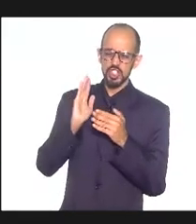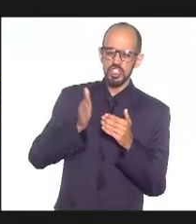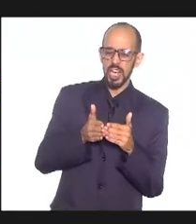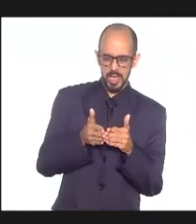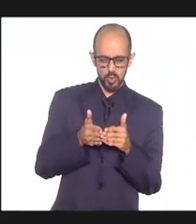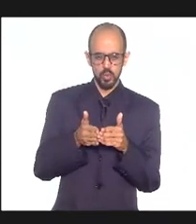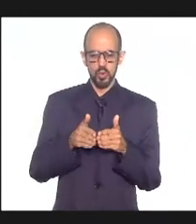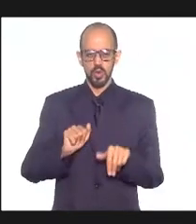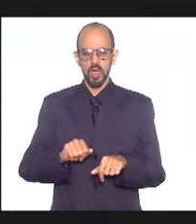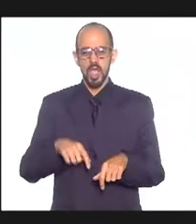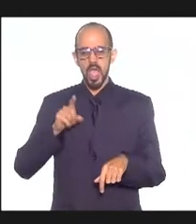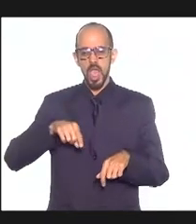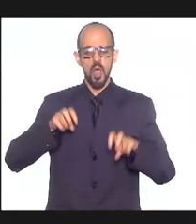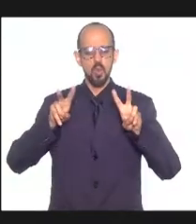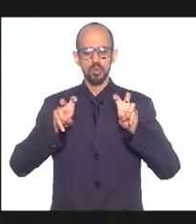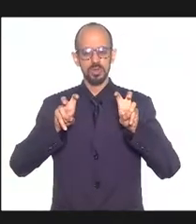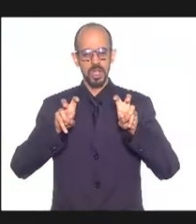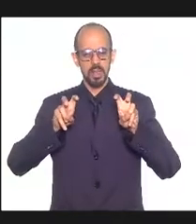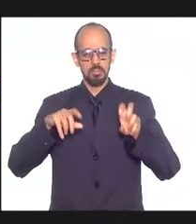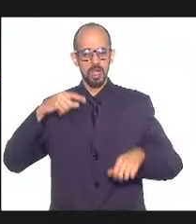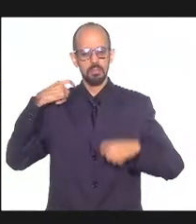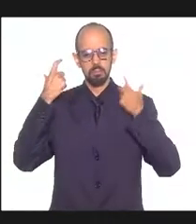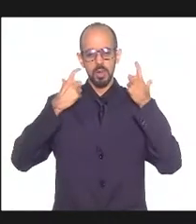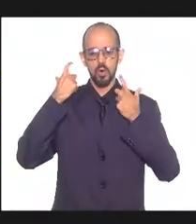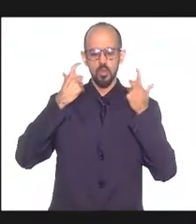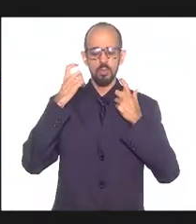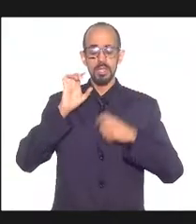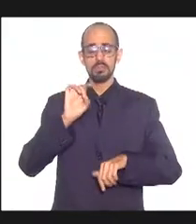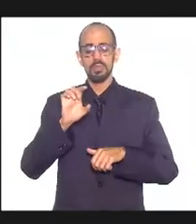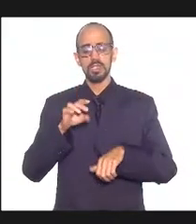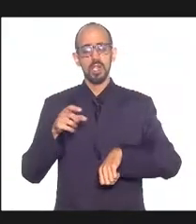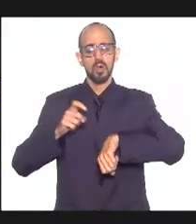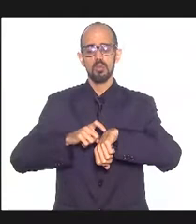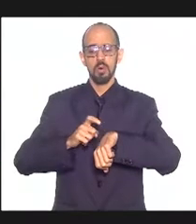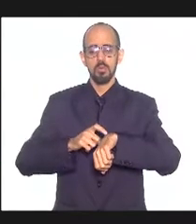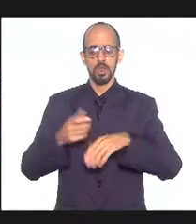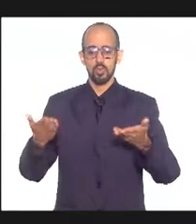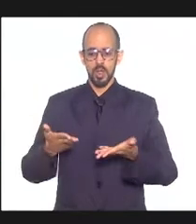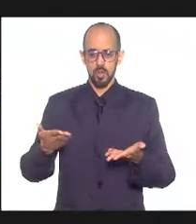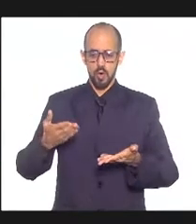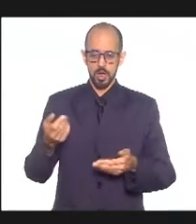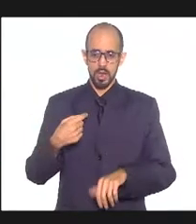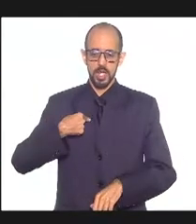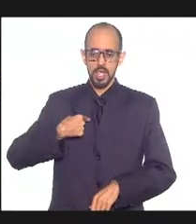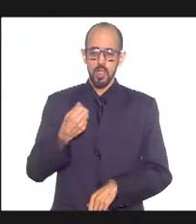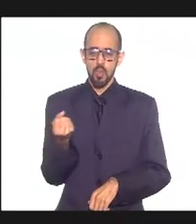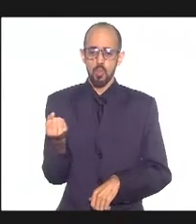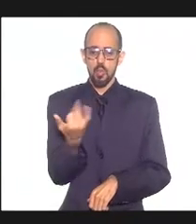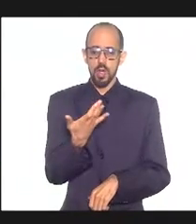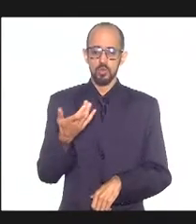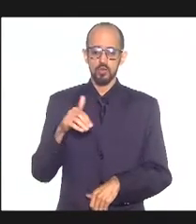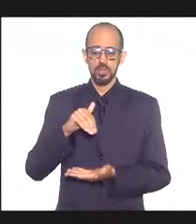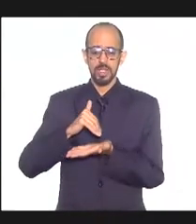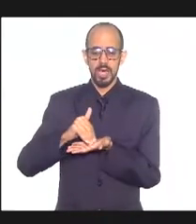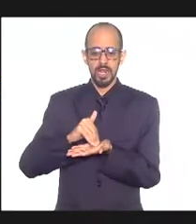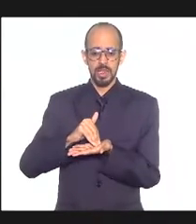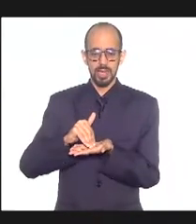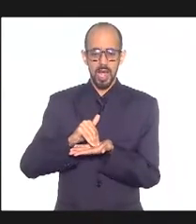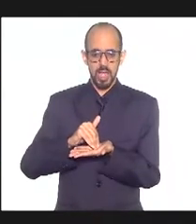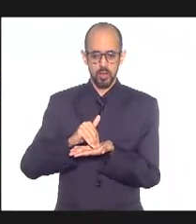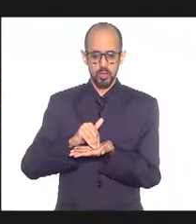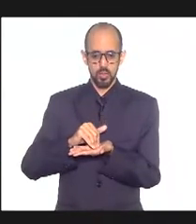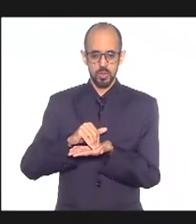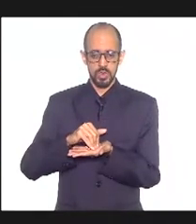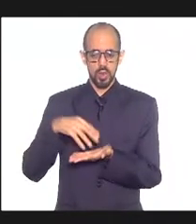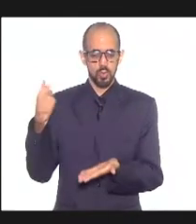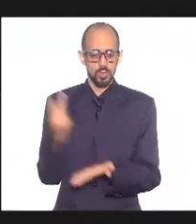tema que preocupa muito, especialmente no momento que estamos vivendo. Eu era secretário na ocasião que nós tivemos aquela grande